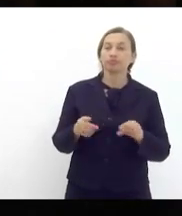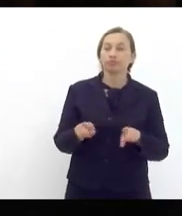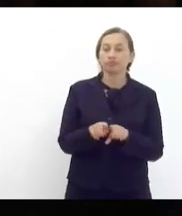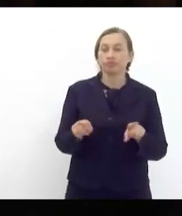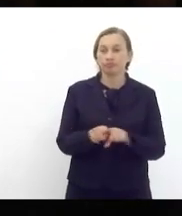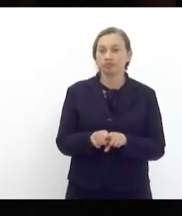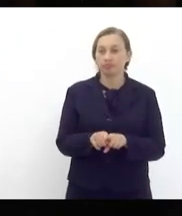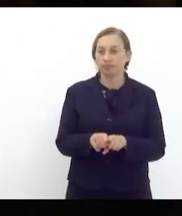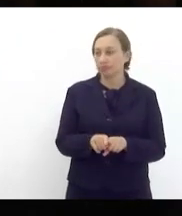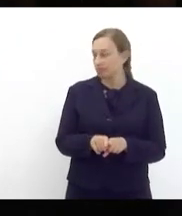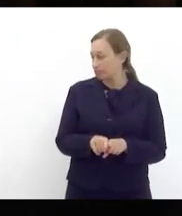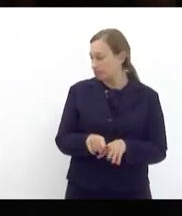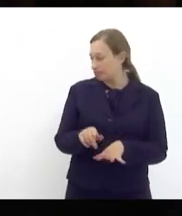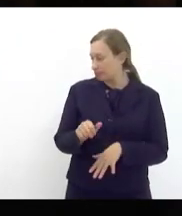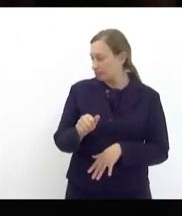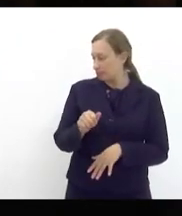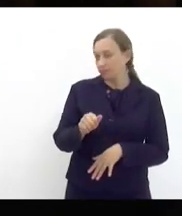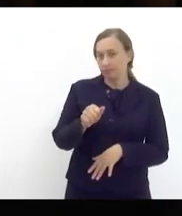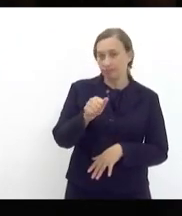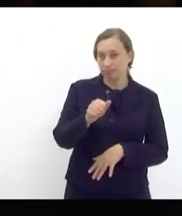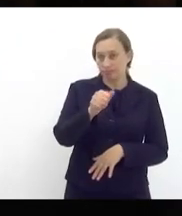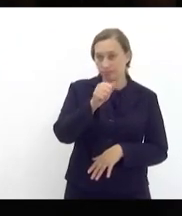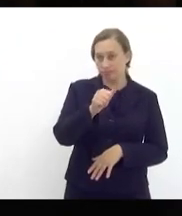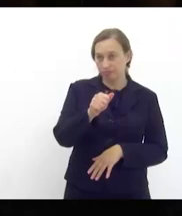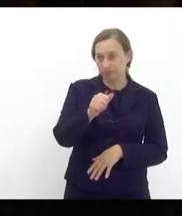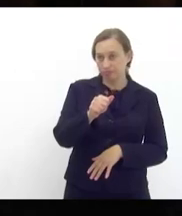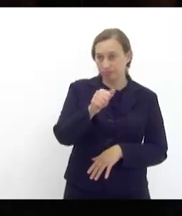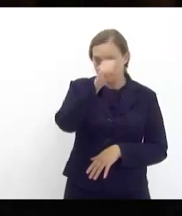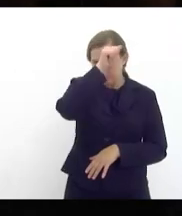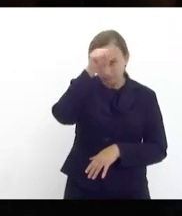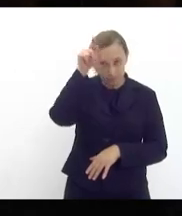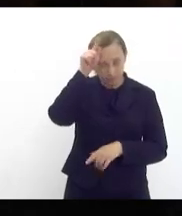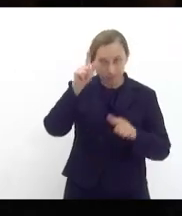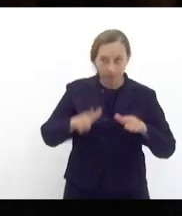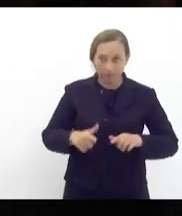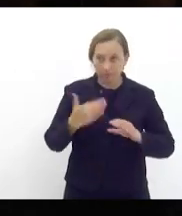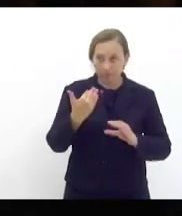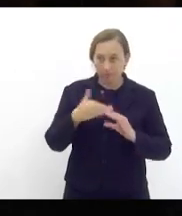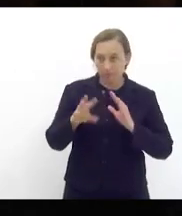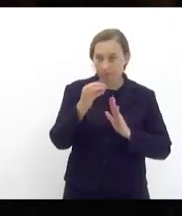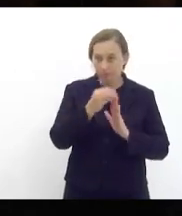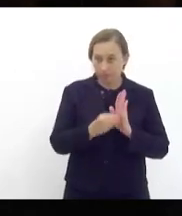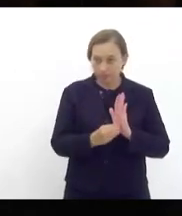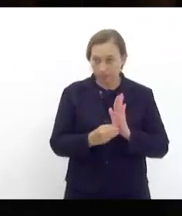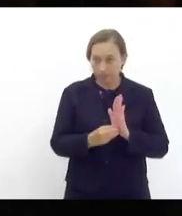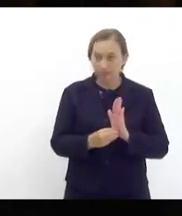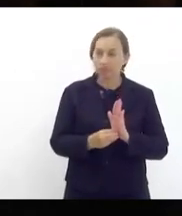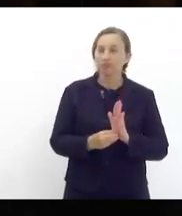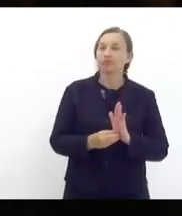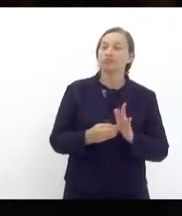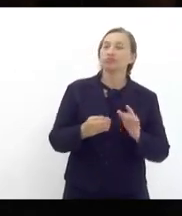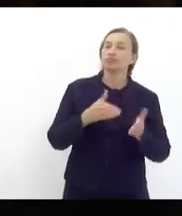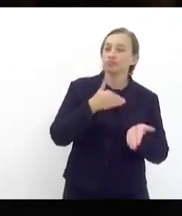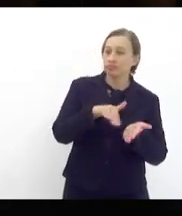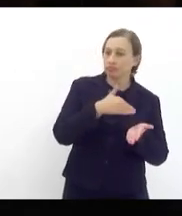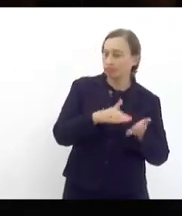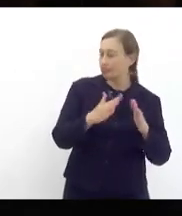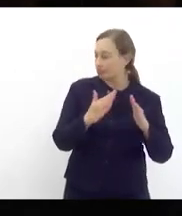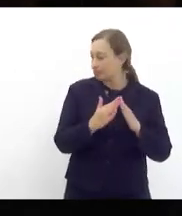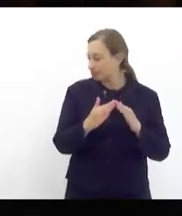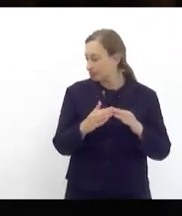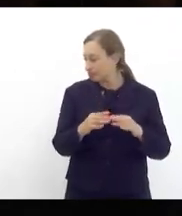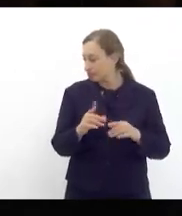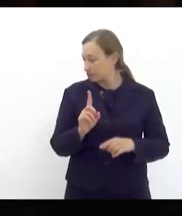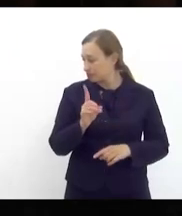também a prefeitura local, e aí nós já vamos enviar ofícios para a Secretaria de Habitação, nesse sentido, mas